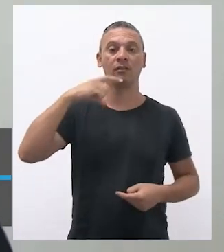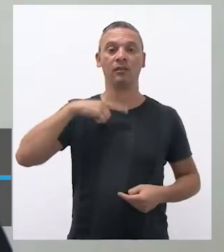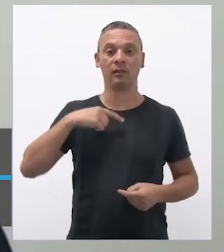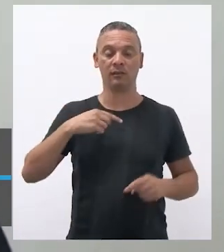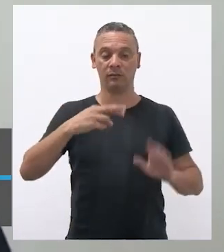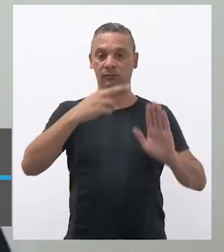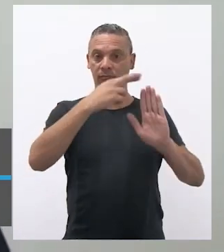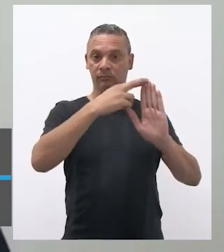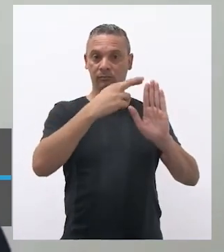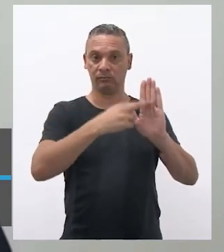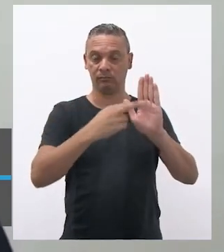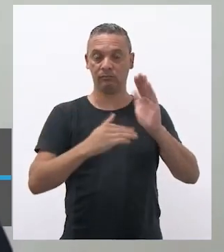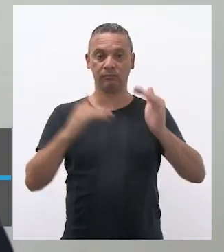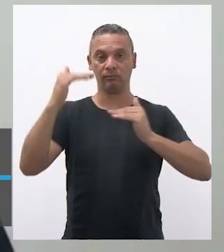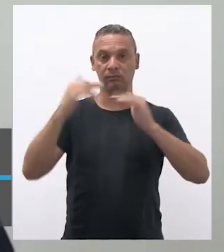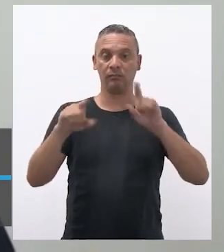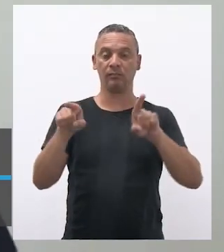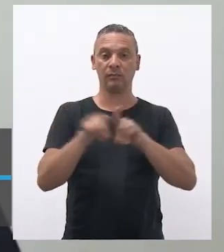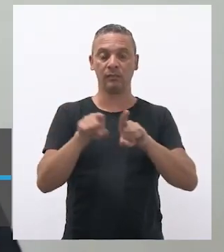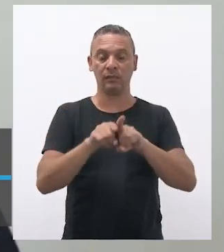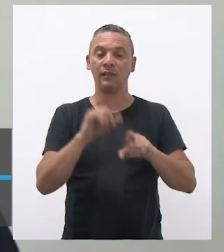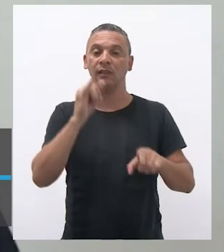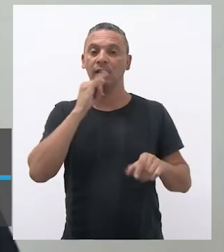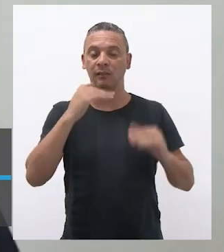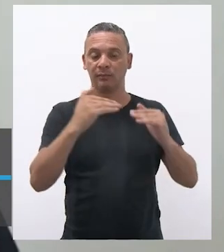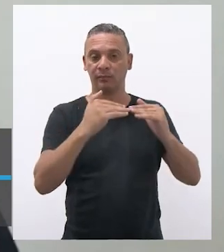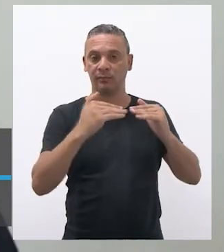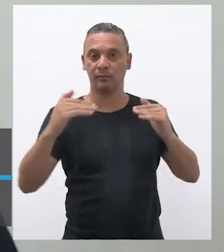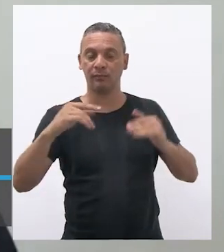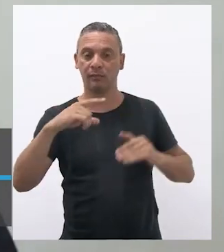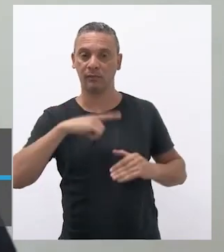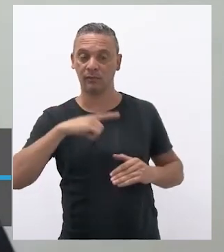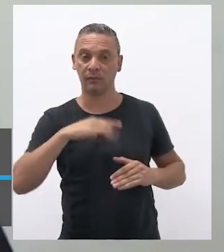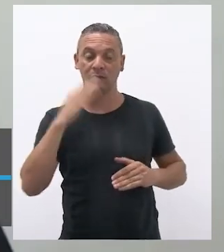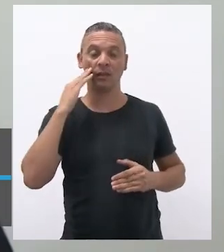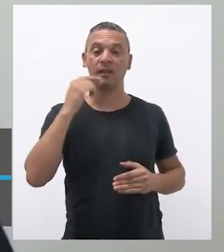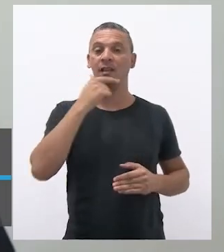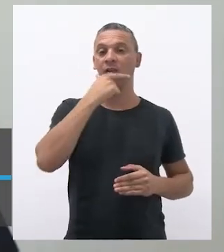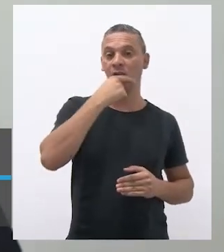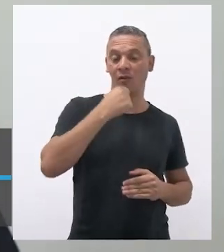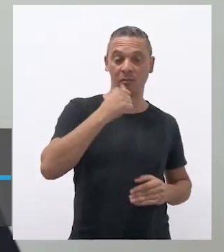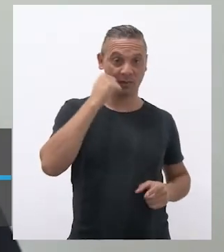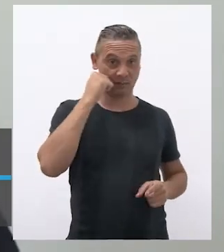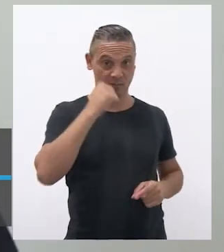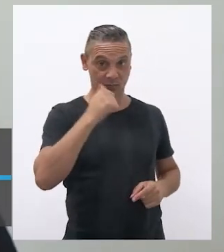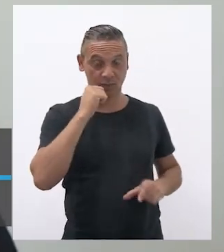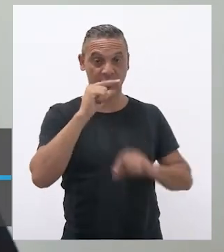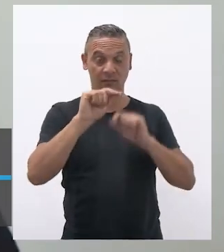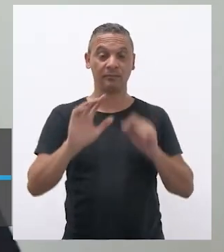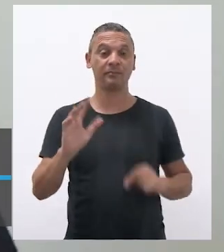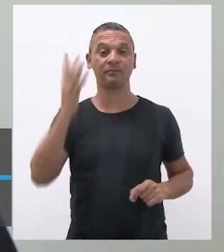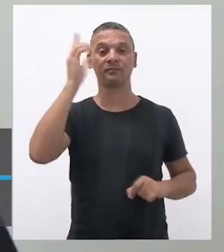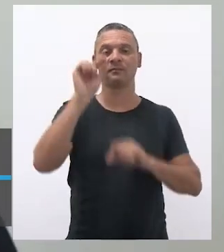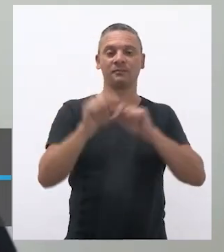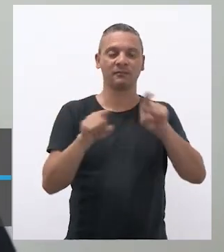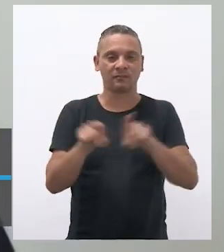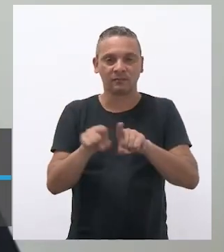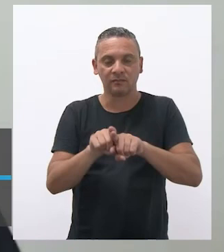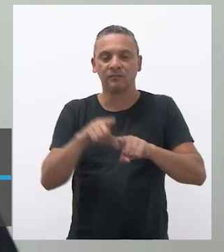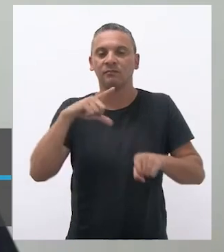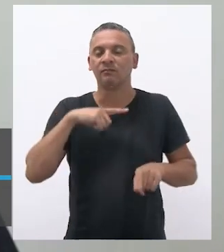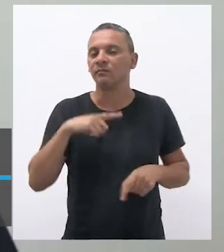relações desiguais ou dessas assimetrias entre homens e mulheres acaba gerando